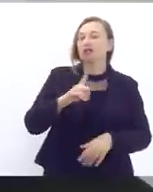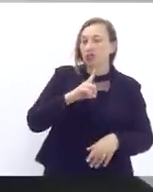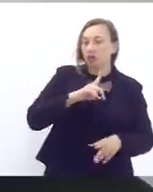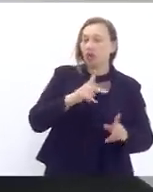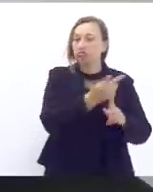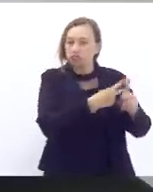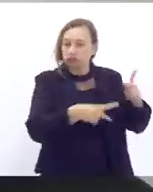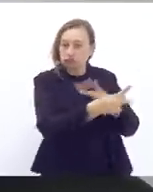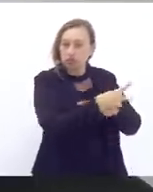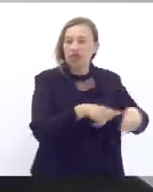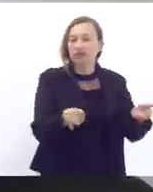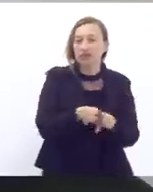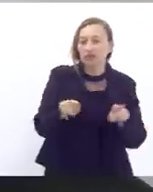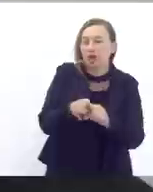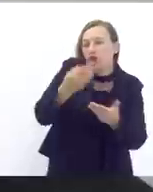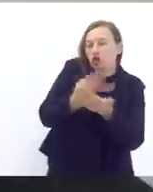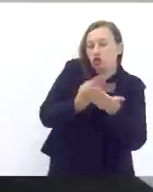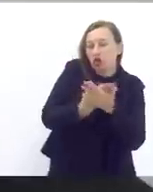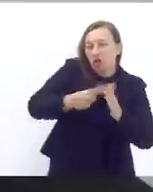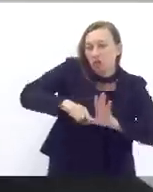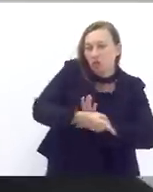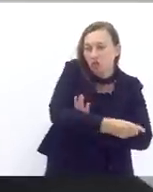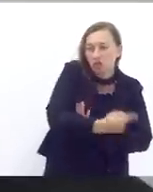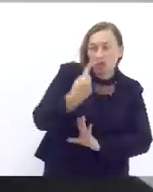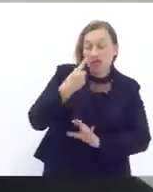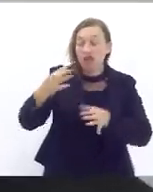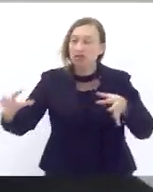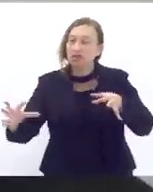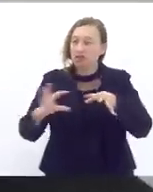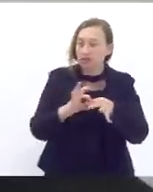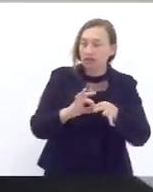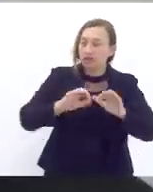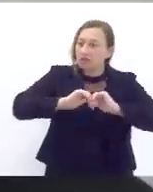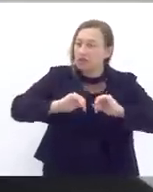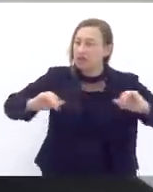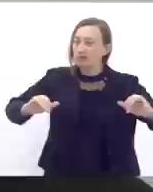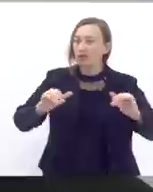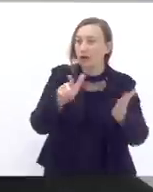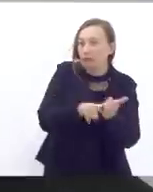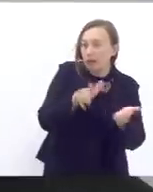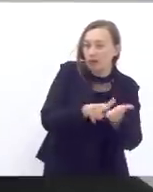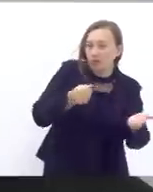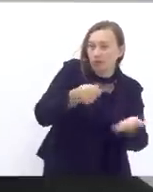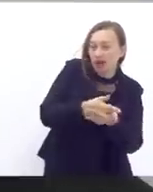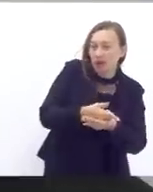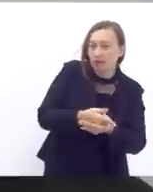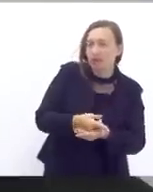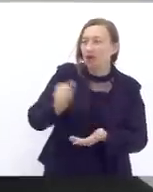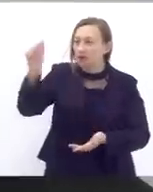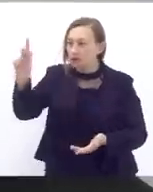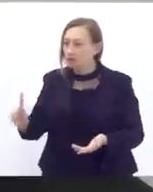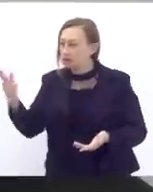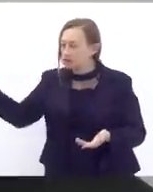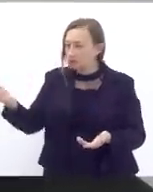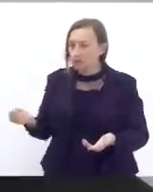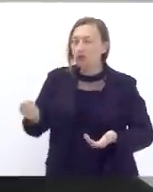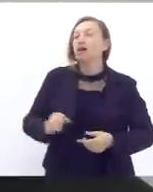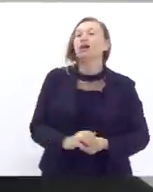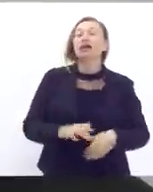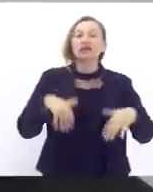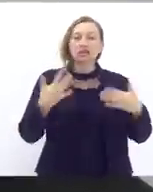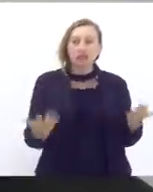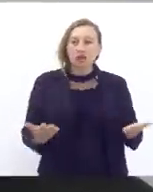tem estudado bastante formas para fazer segregação para separar folha de pagamento de pensão aposentada de ativo Então